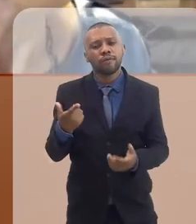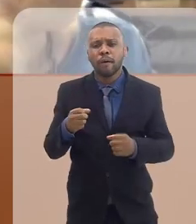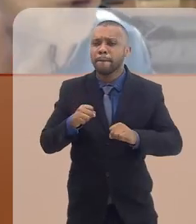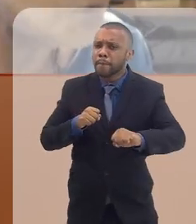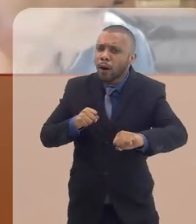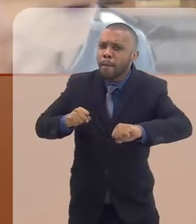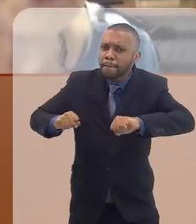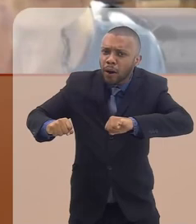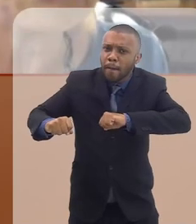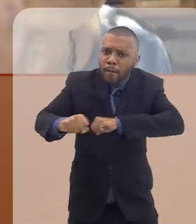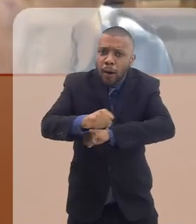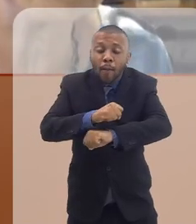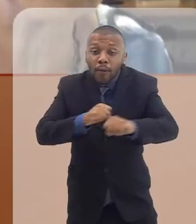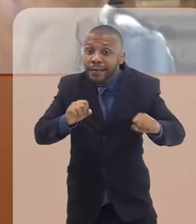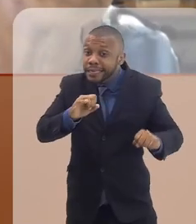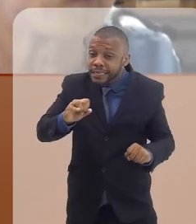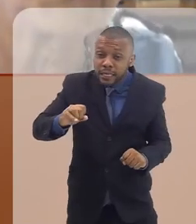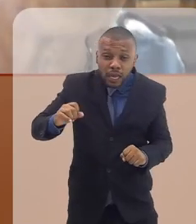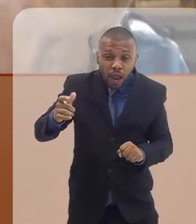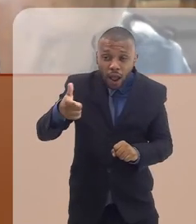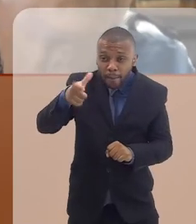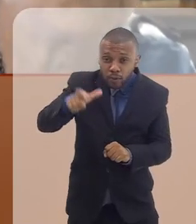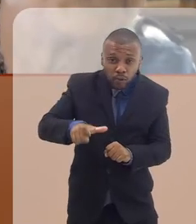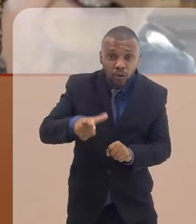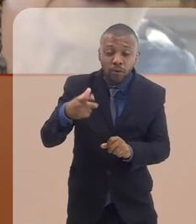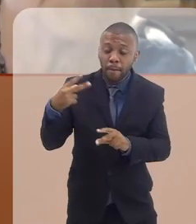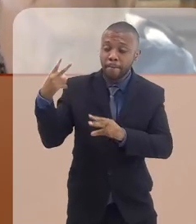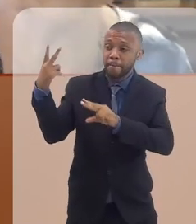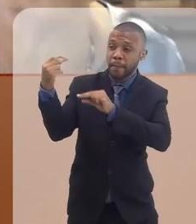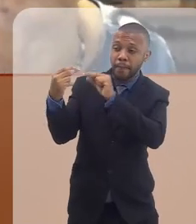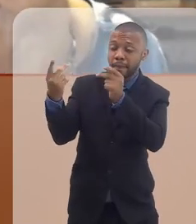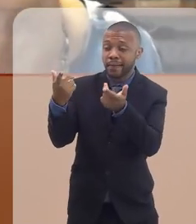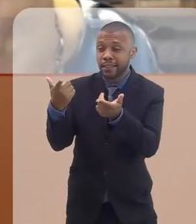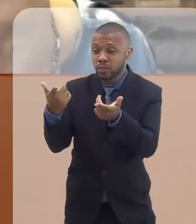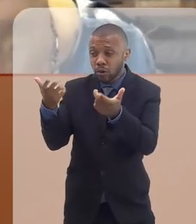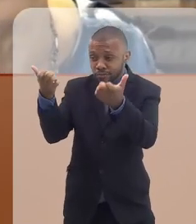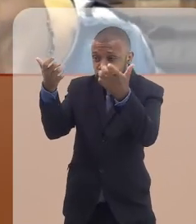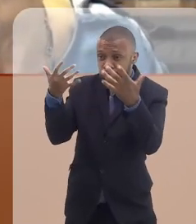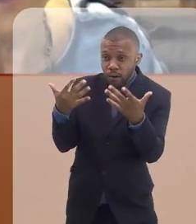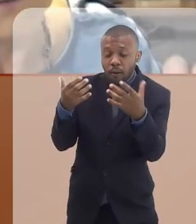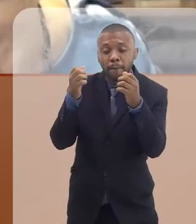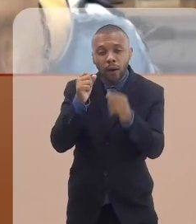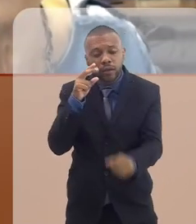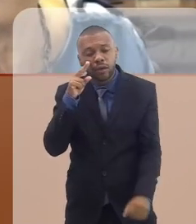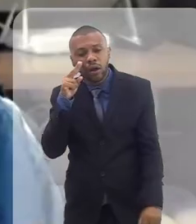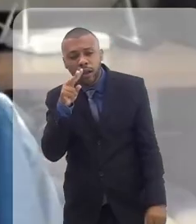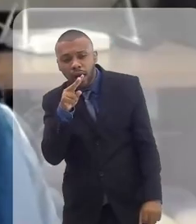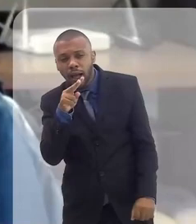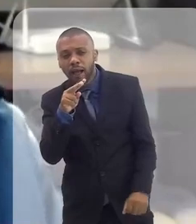anos e eu já disse, quando alguém não ouvir mais a minha voz,